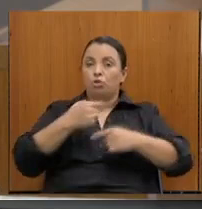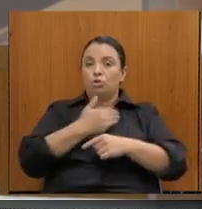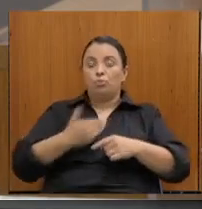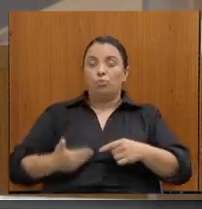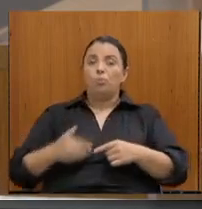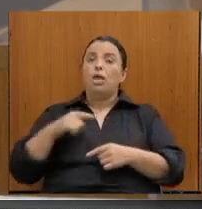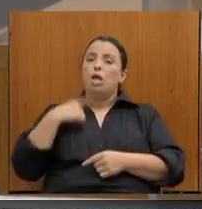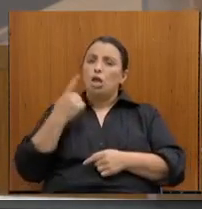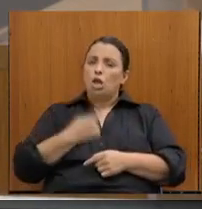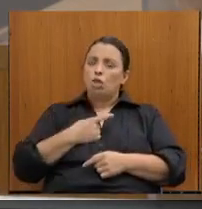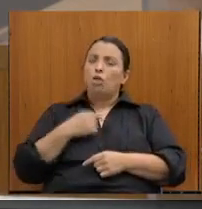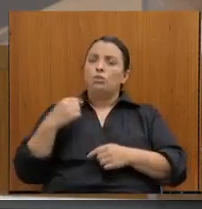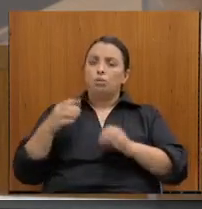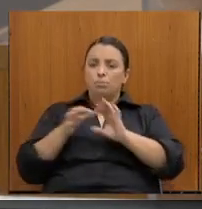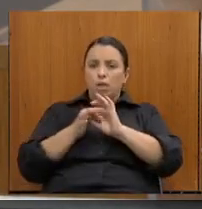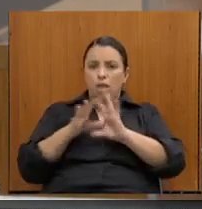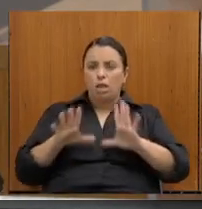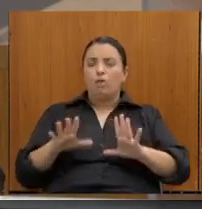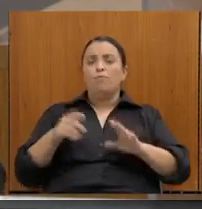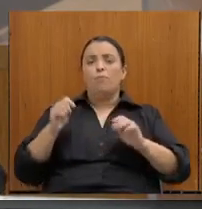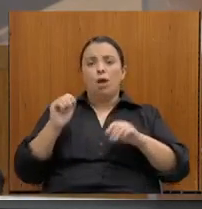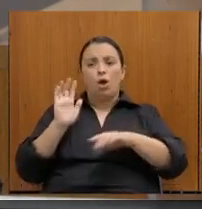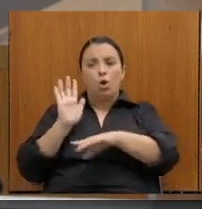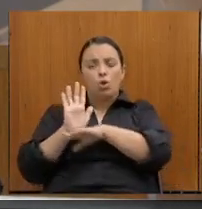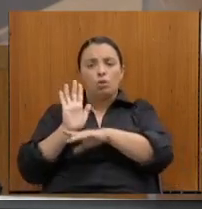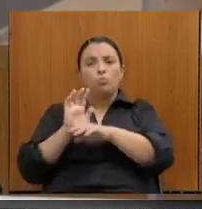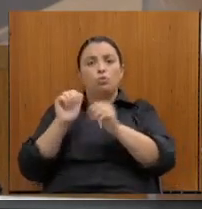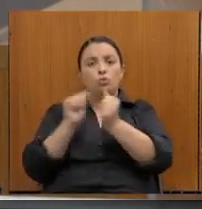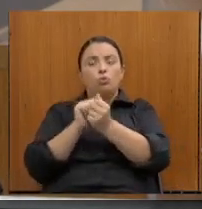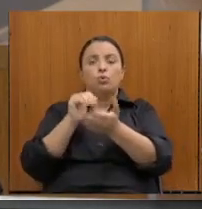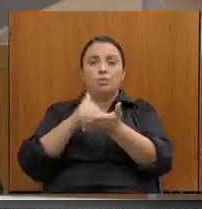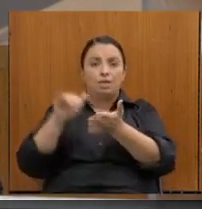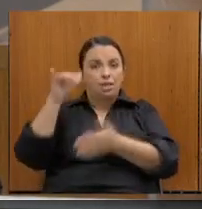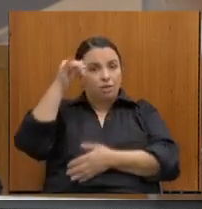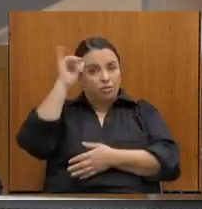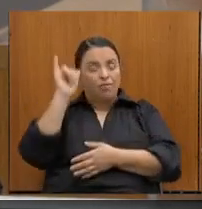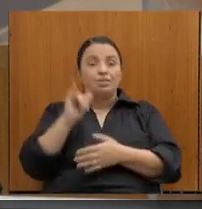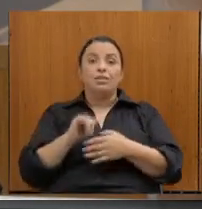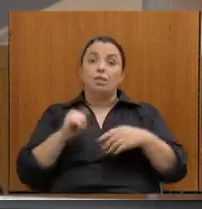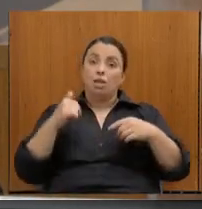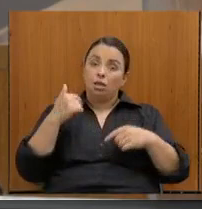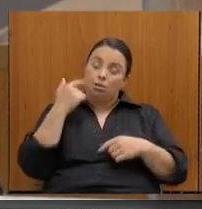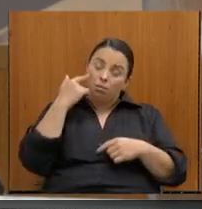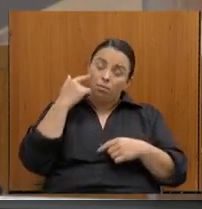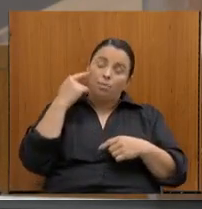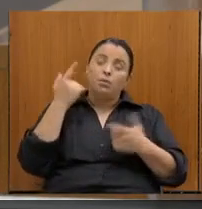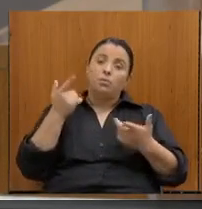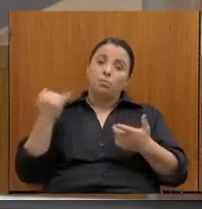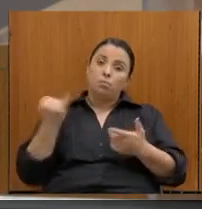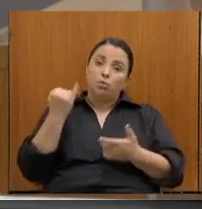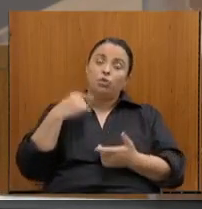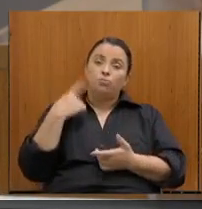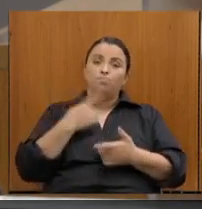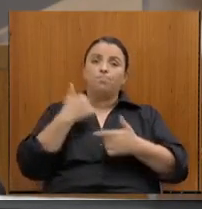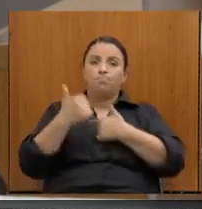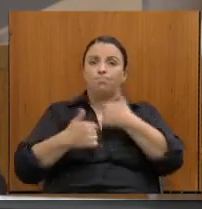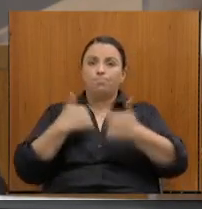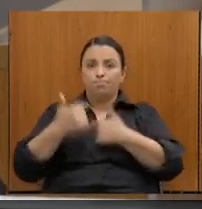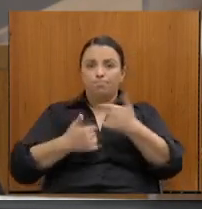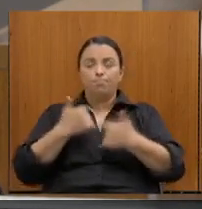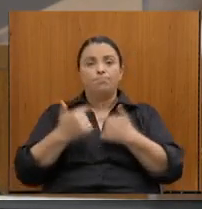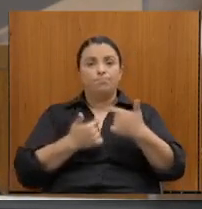a discutir com secretaria de fazenda também acho que importante a gente trabalhar em